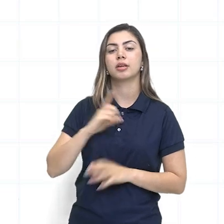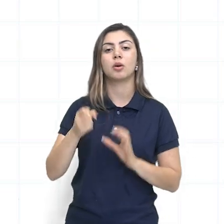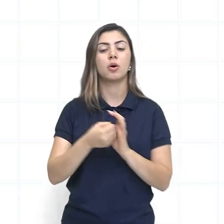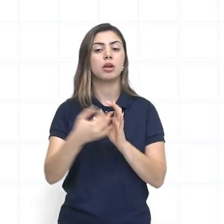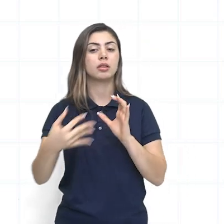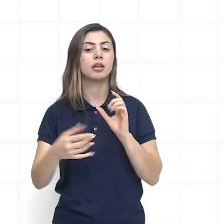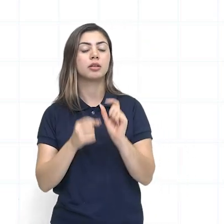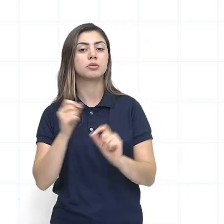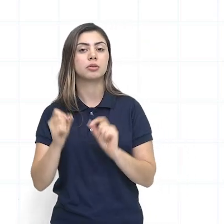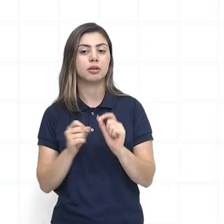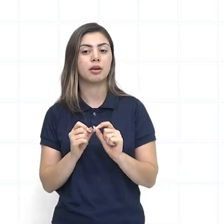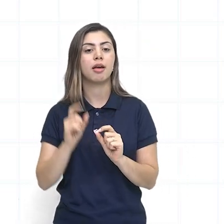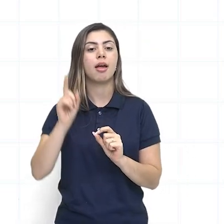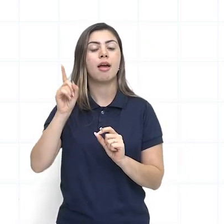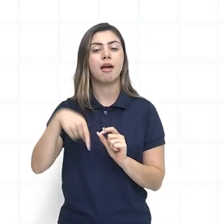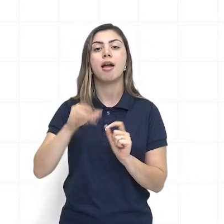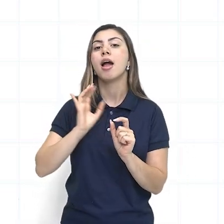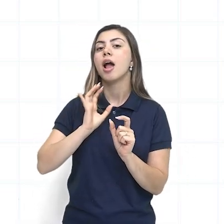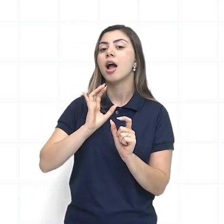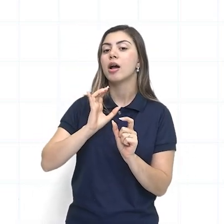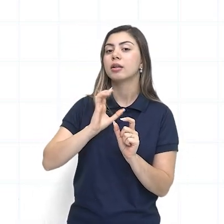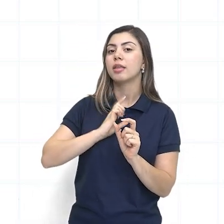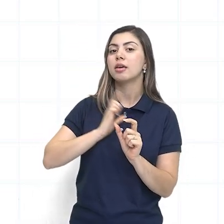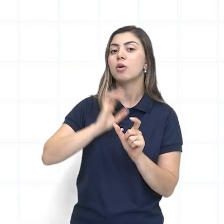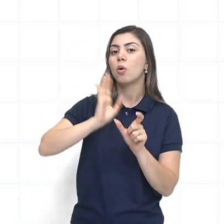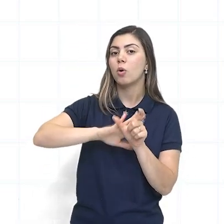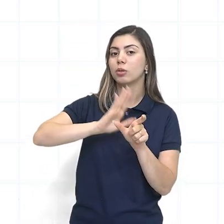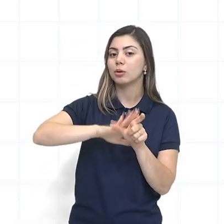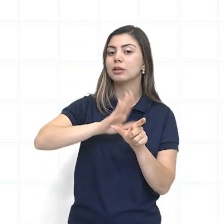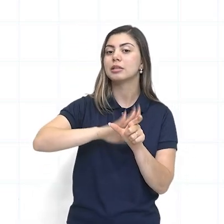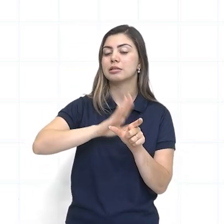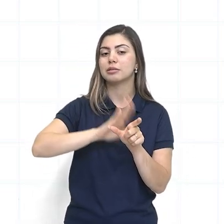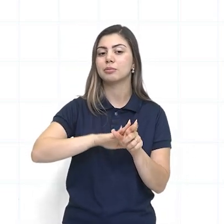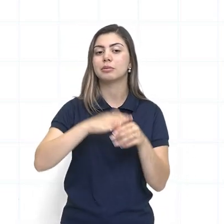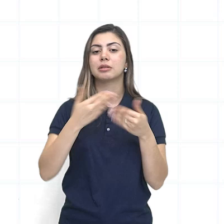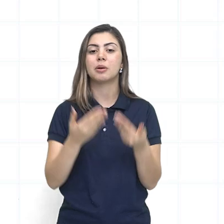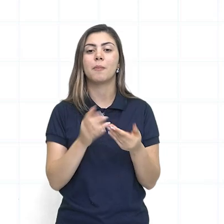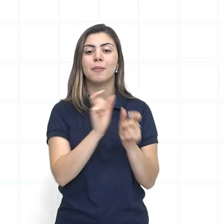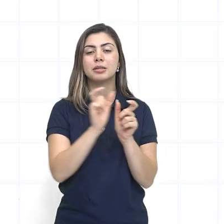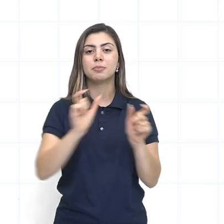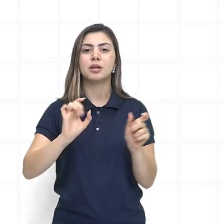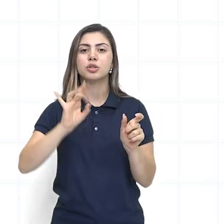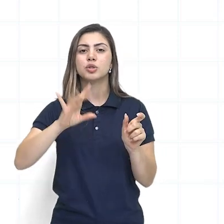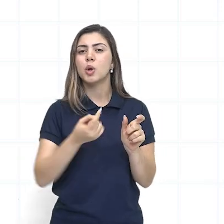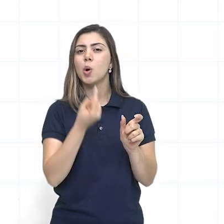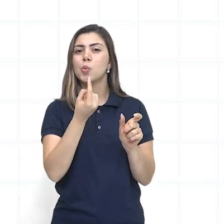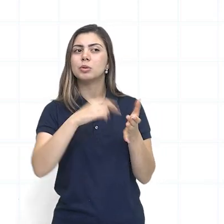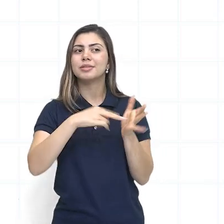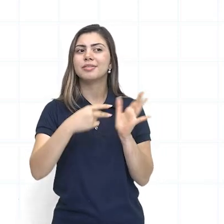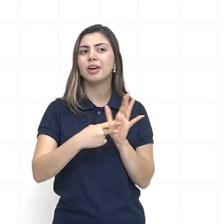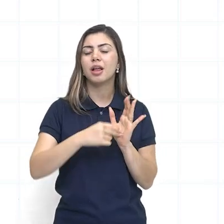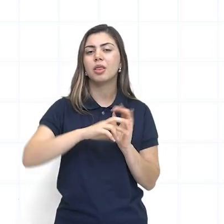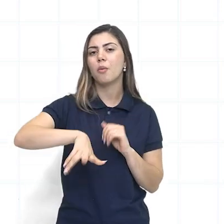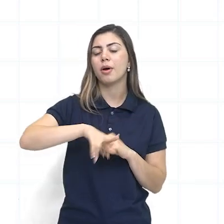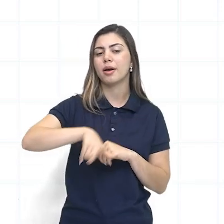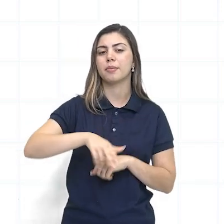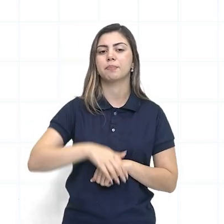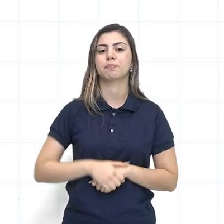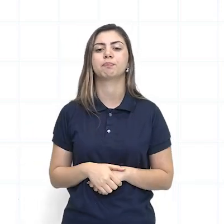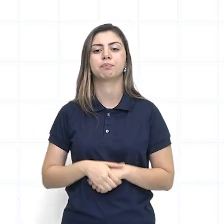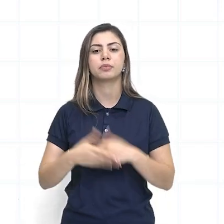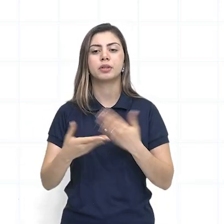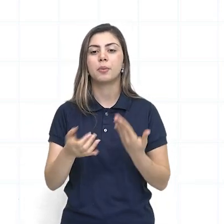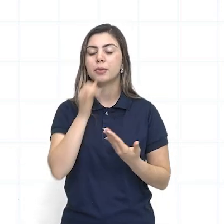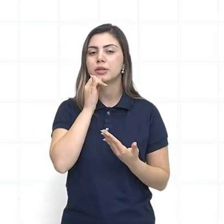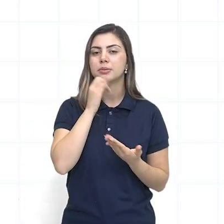pela conotação e as palavras nem sempre apresentam um único sentido. como o que